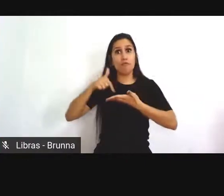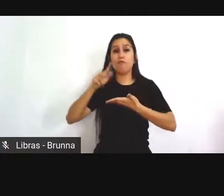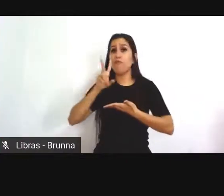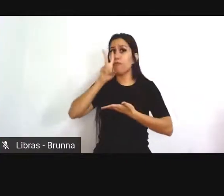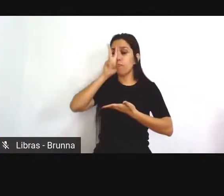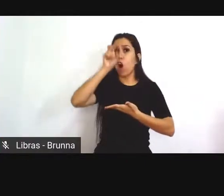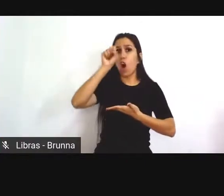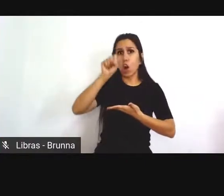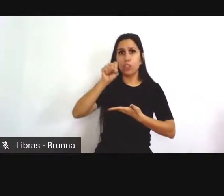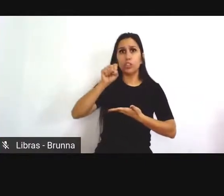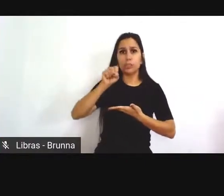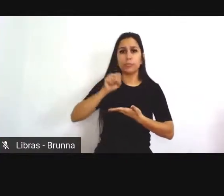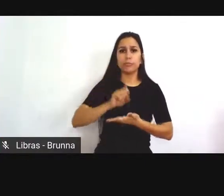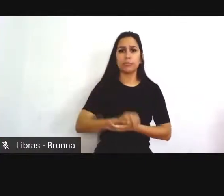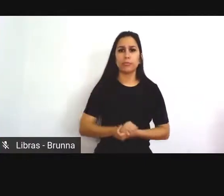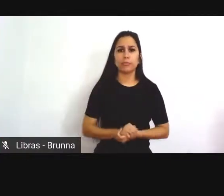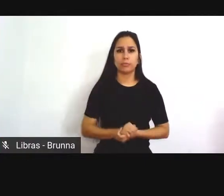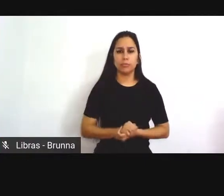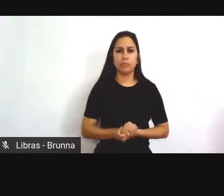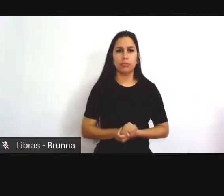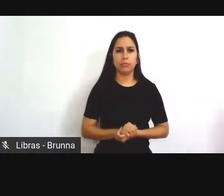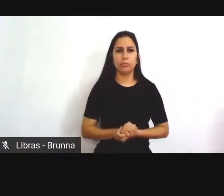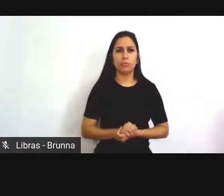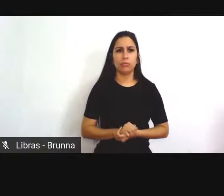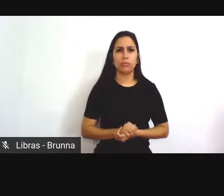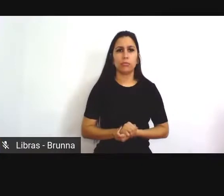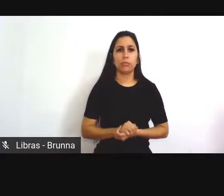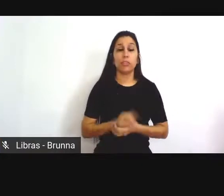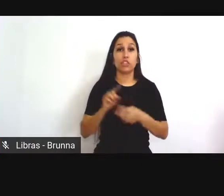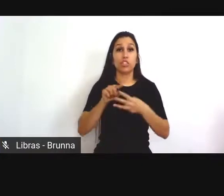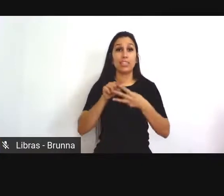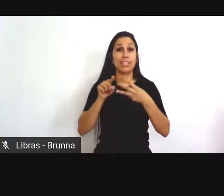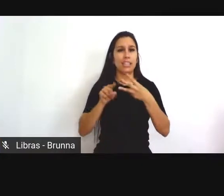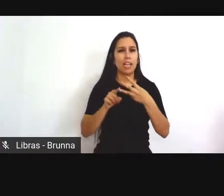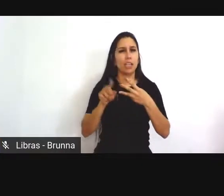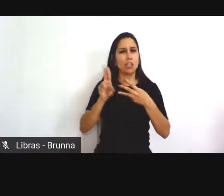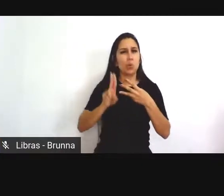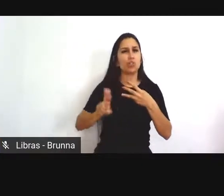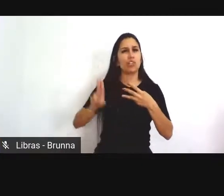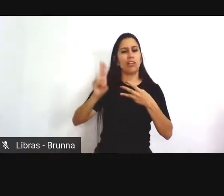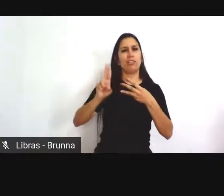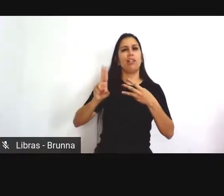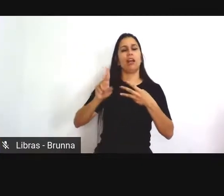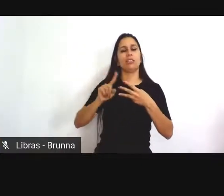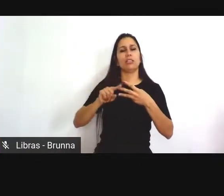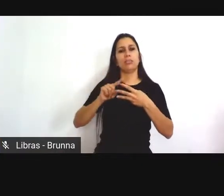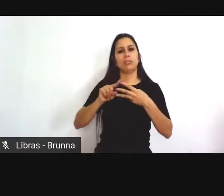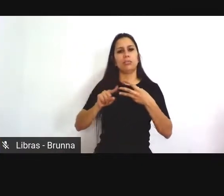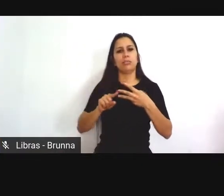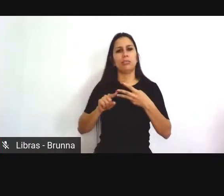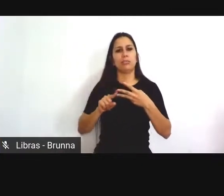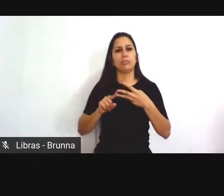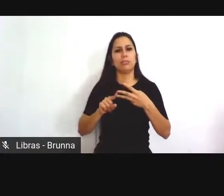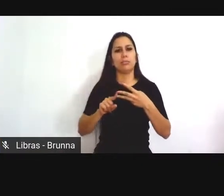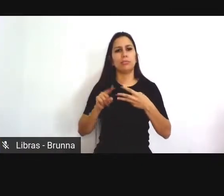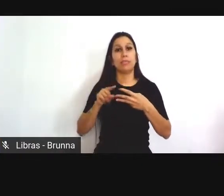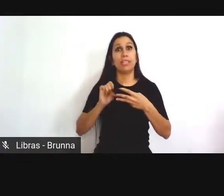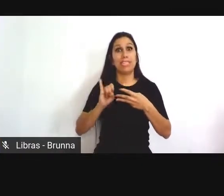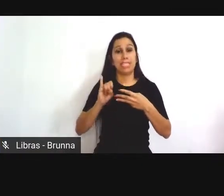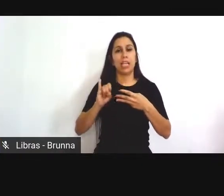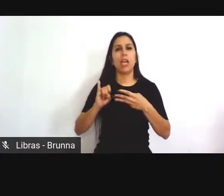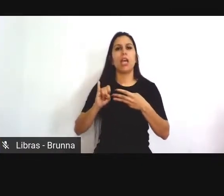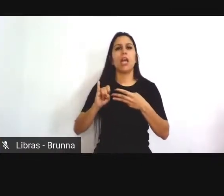apoio de uma extrema utilidade. Tá? Seja dentro do legislativo, seja uma rede dentro do